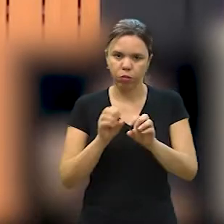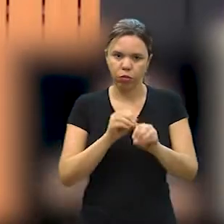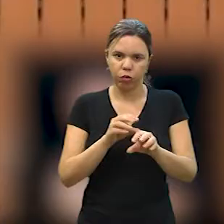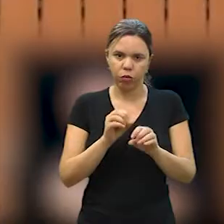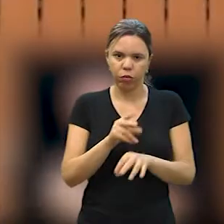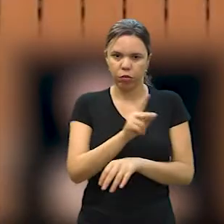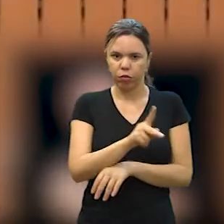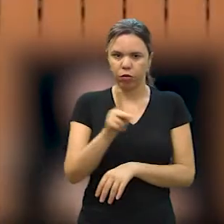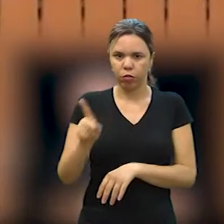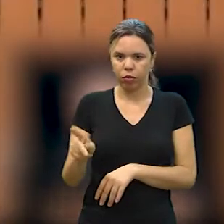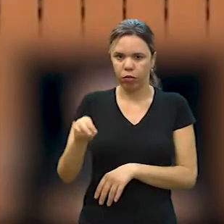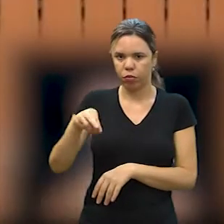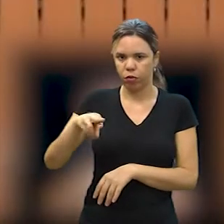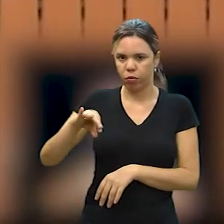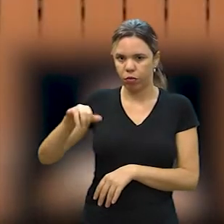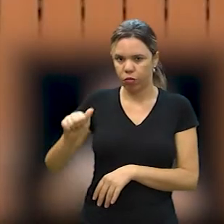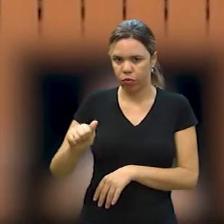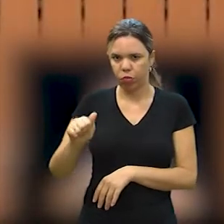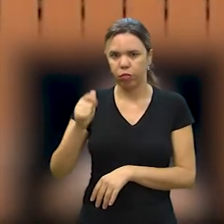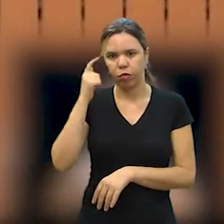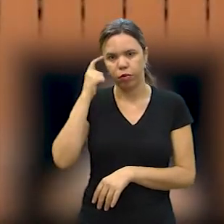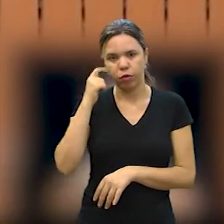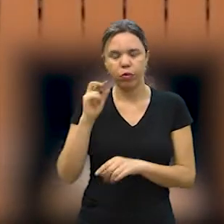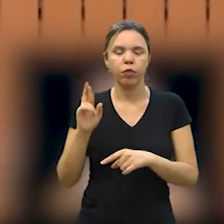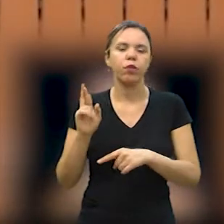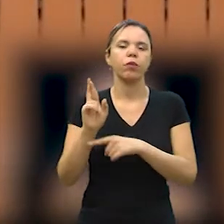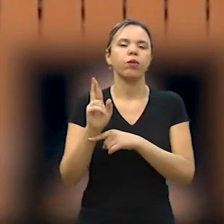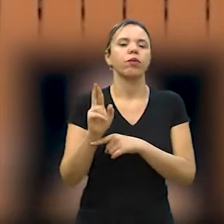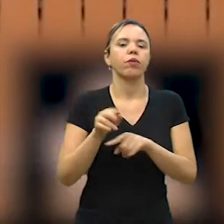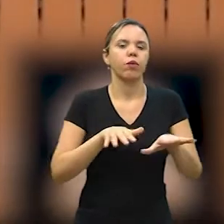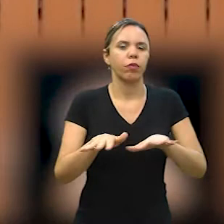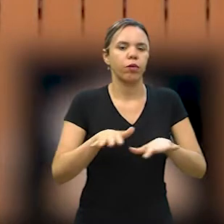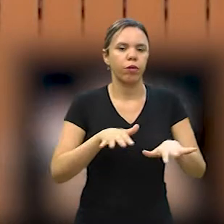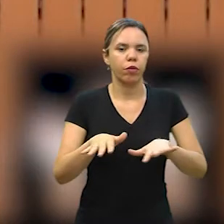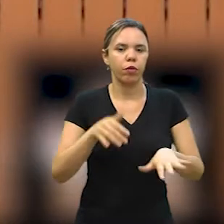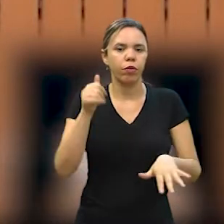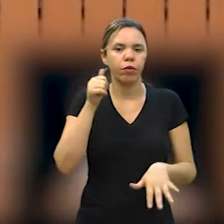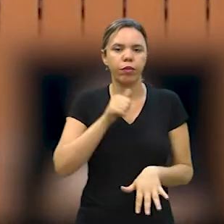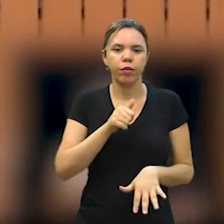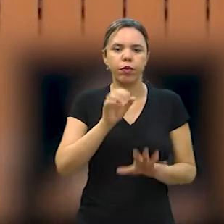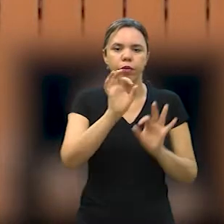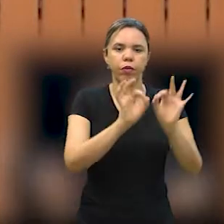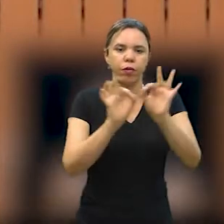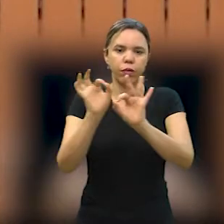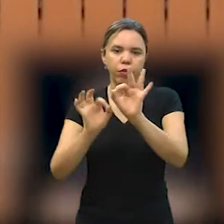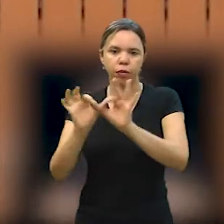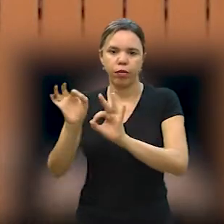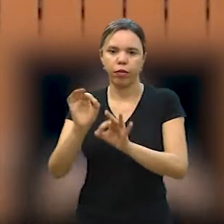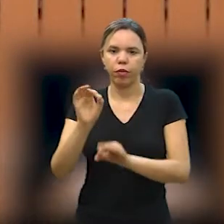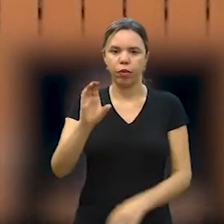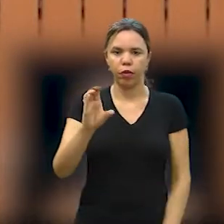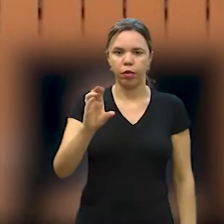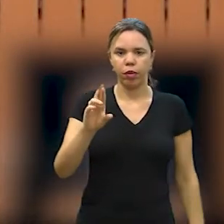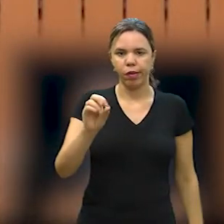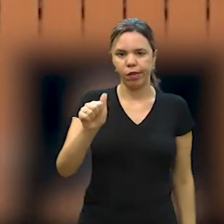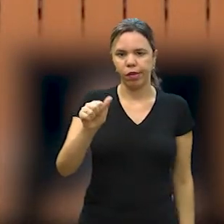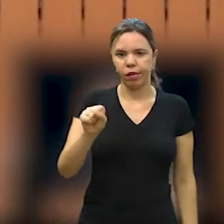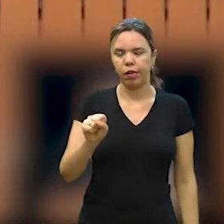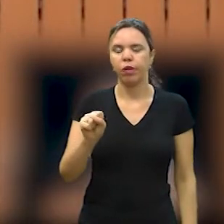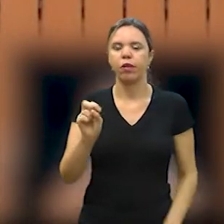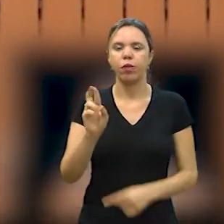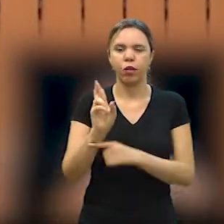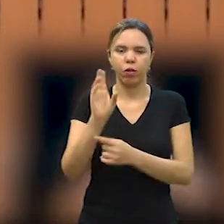Educacional a professora Maria Terezinha Matos representando o movimento de mulheres organizadas do CRAS